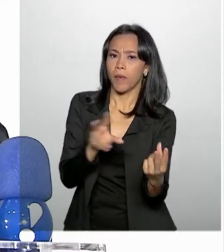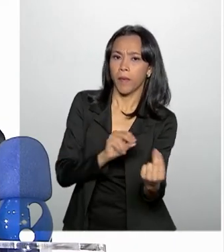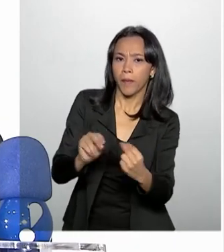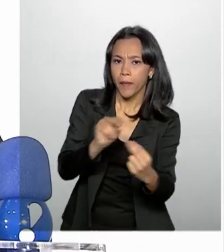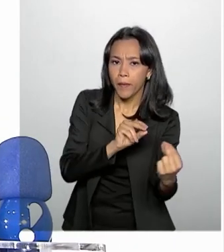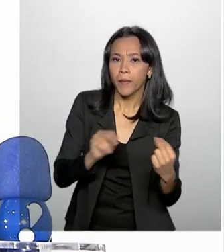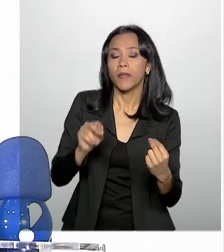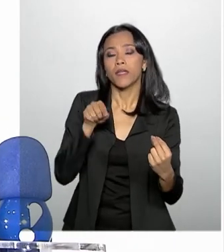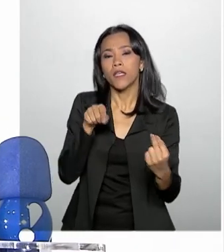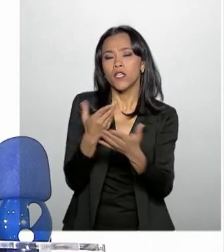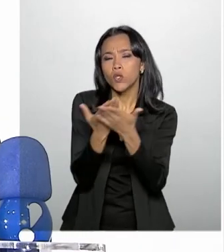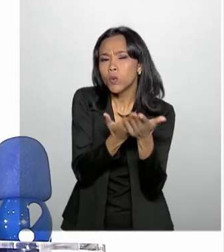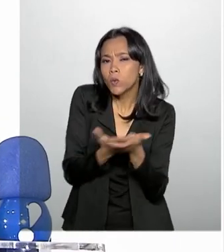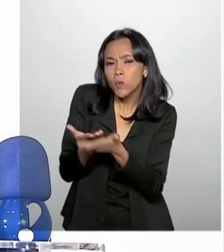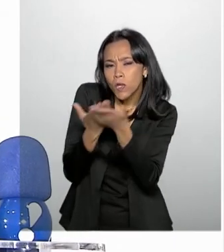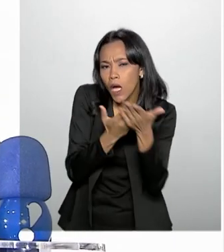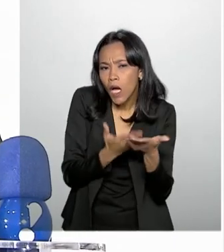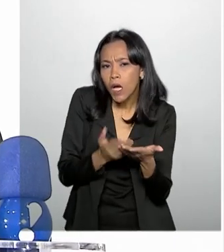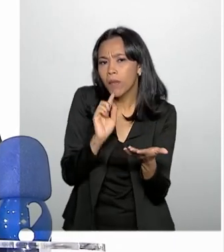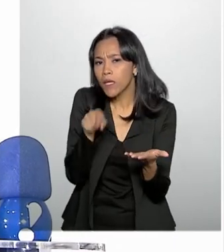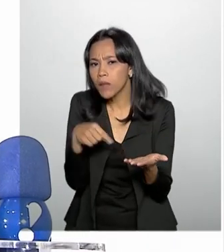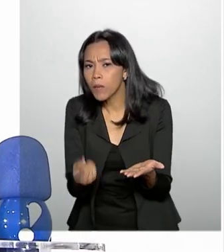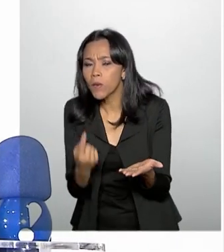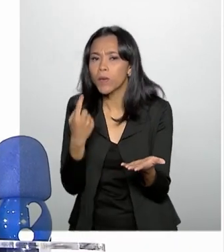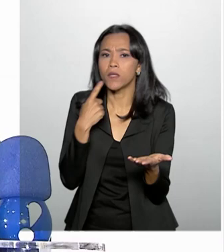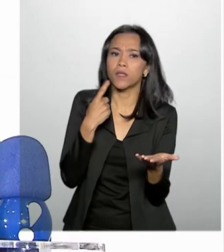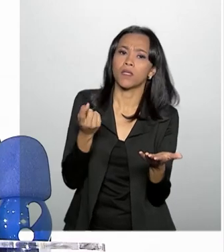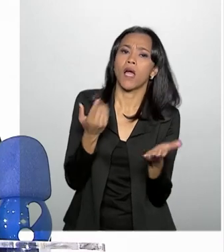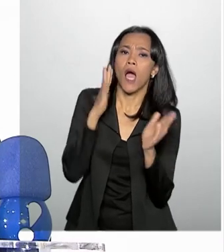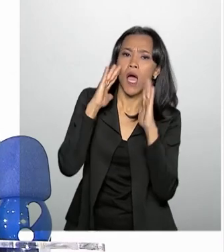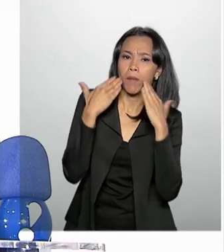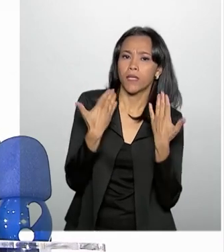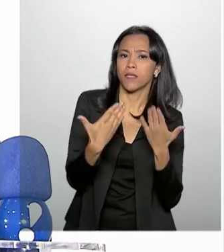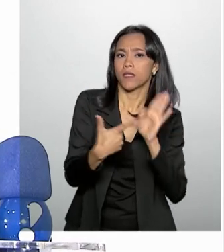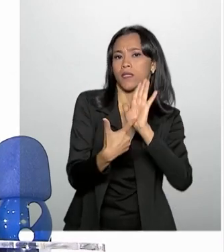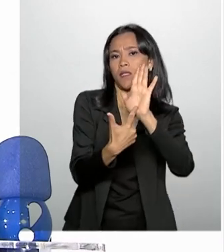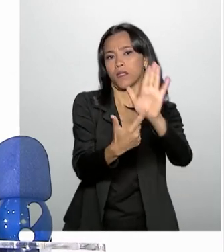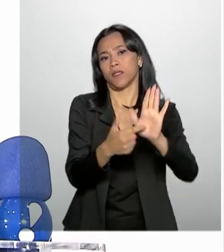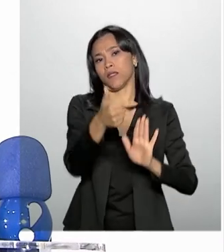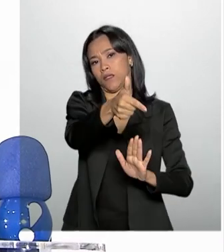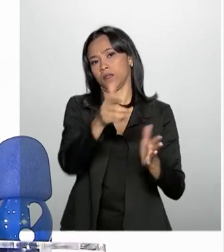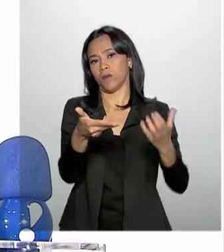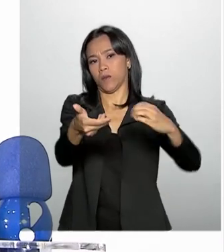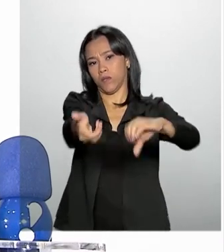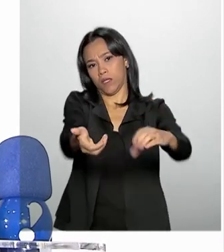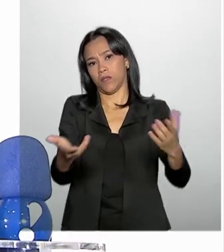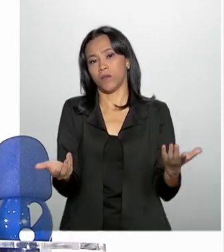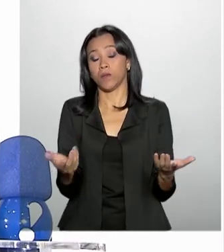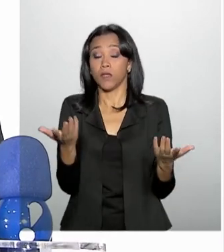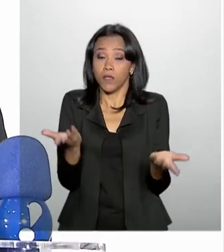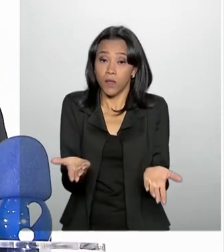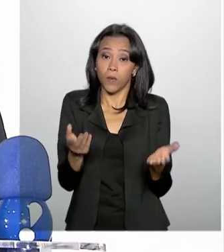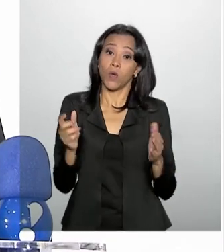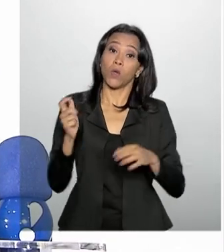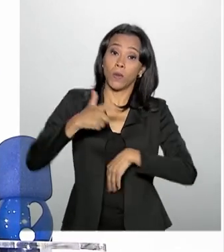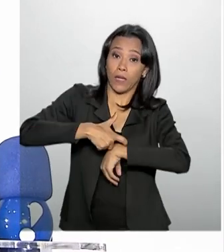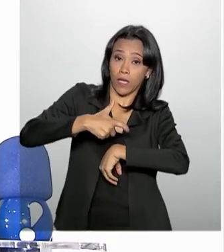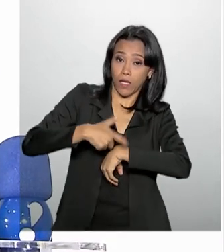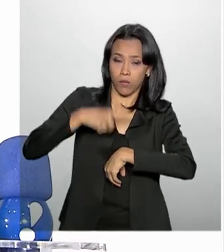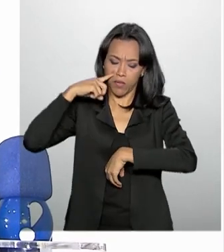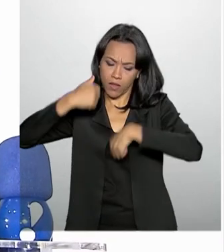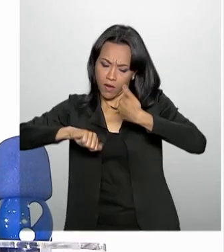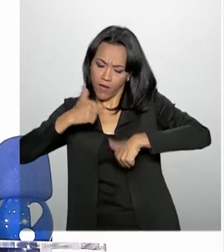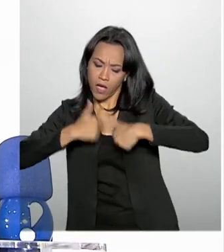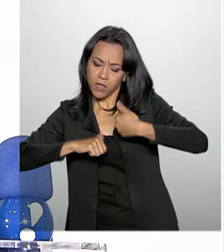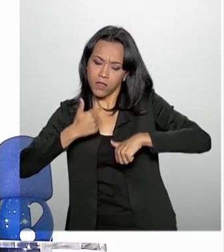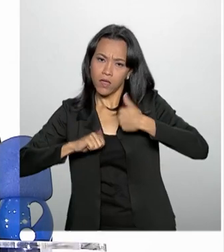a partir desse estudo, ser indicado, ser elevado, ser apresentado ao Congresso. Então, o tempo desta análise vai